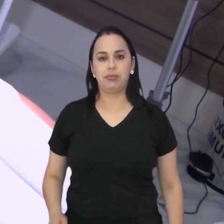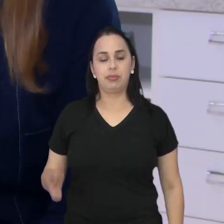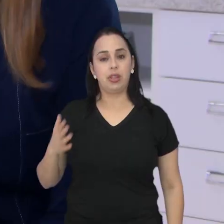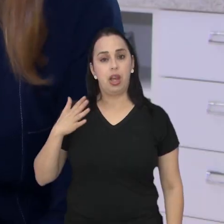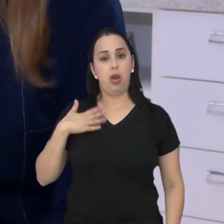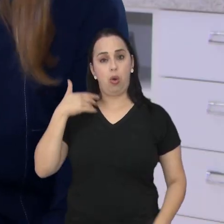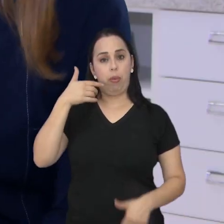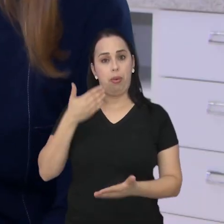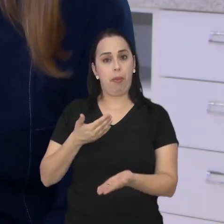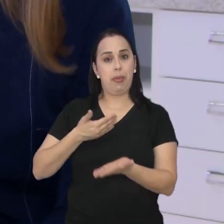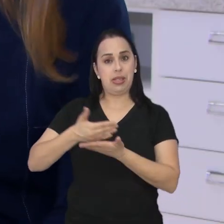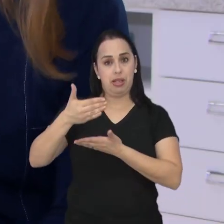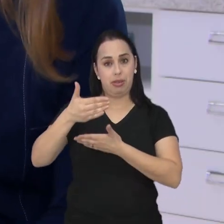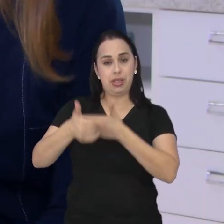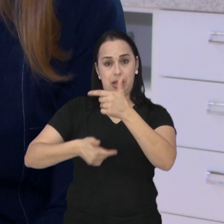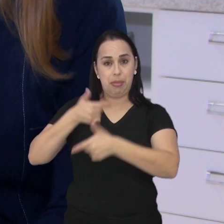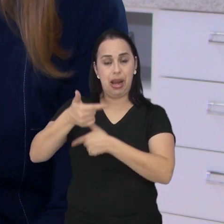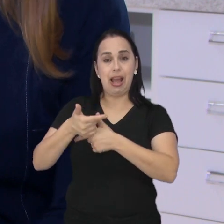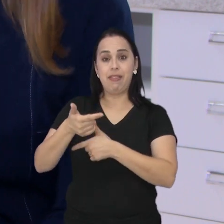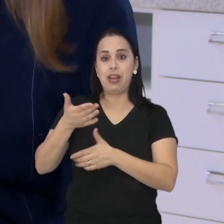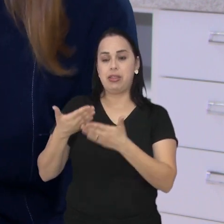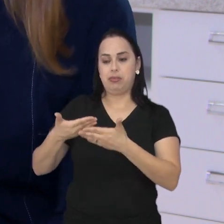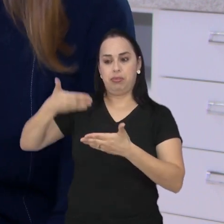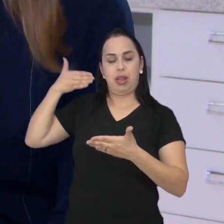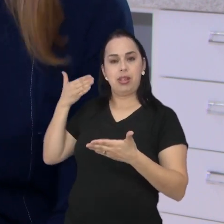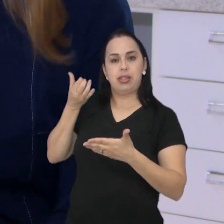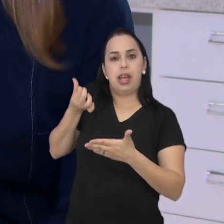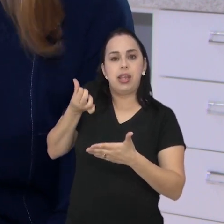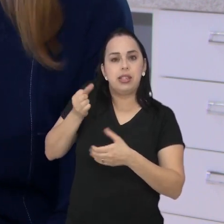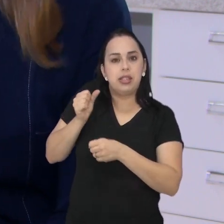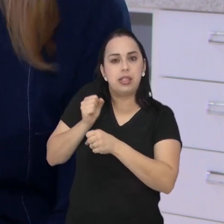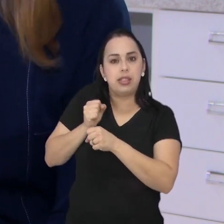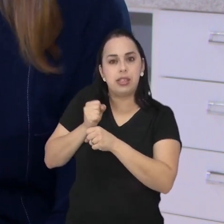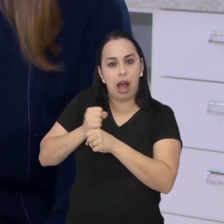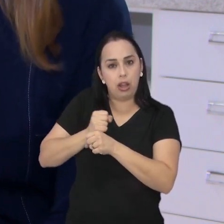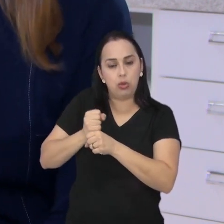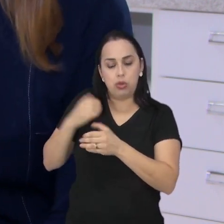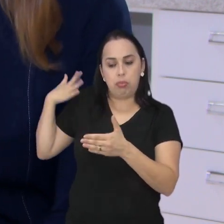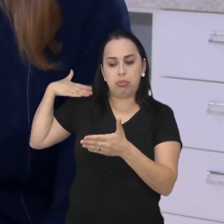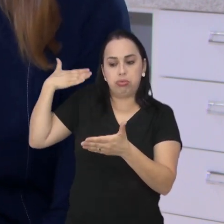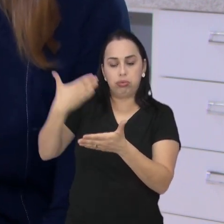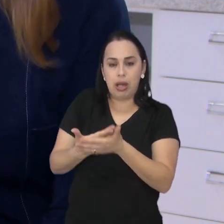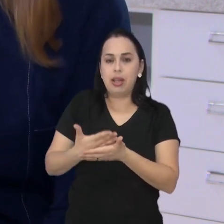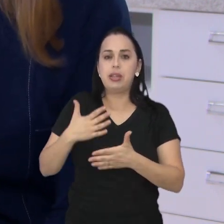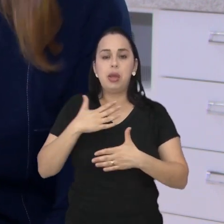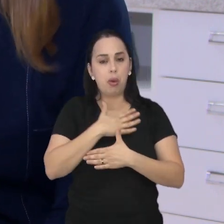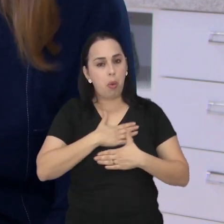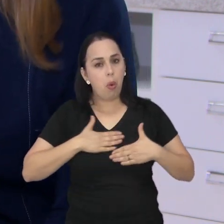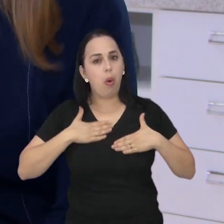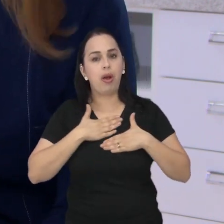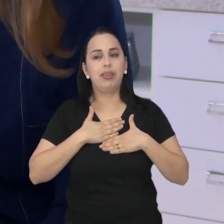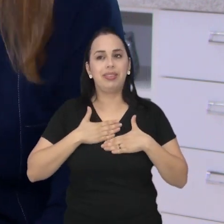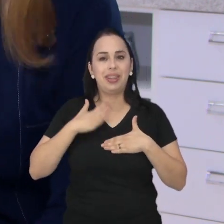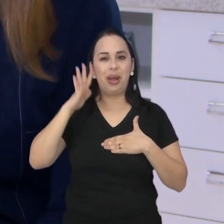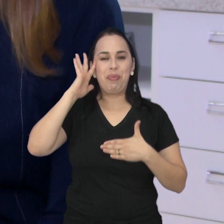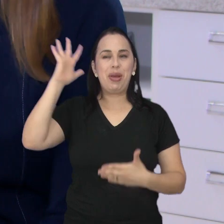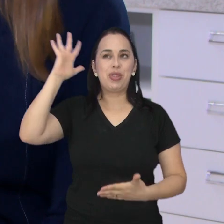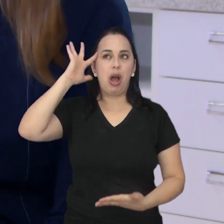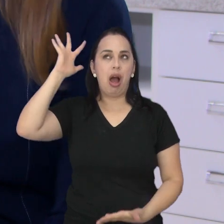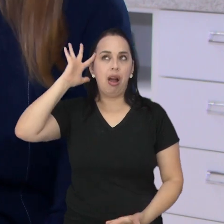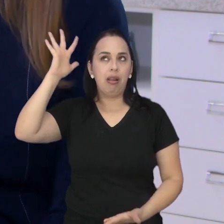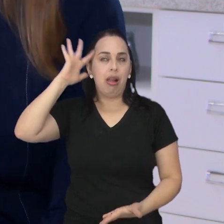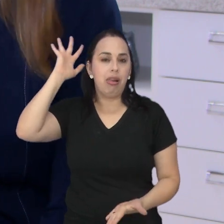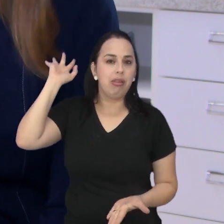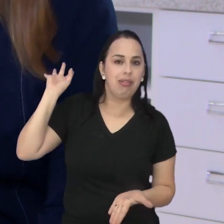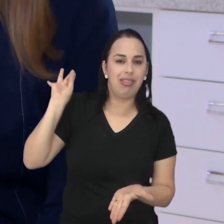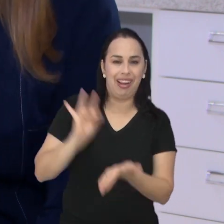Eu vim para essa área há 6 anos, então assim, é uma coisa muito gratificante. Eu acho que é o meu sonho realizado,